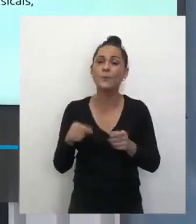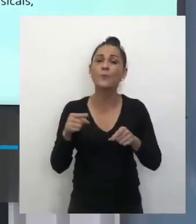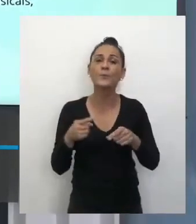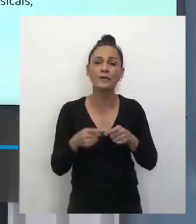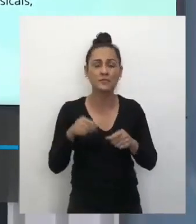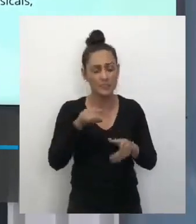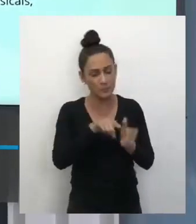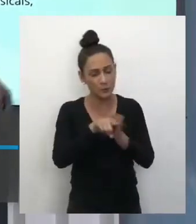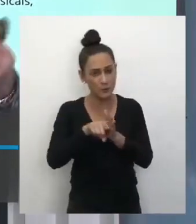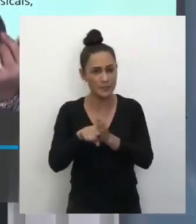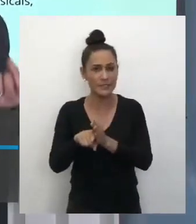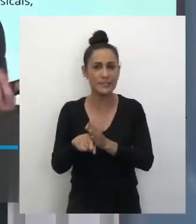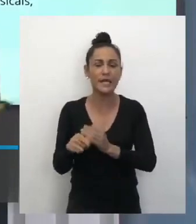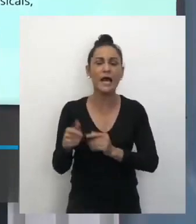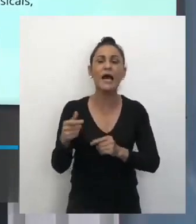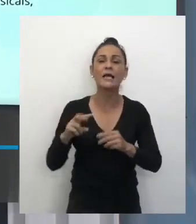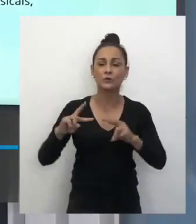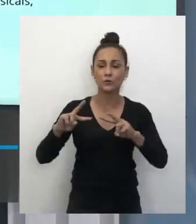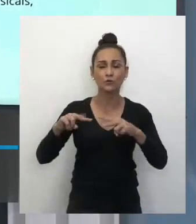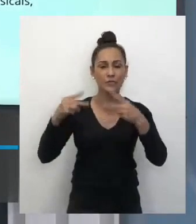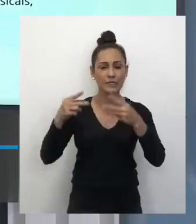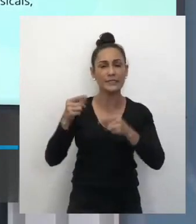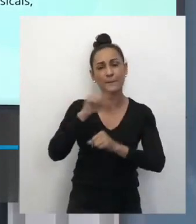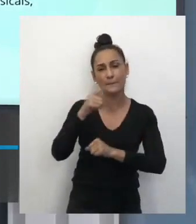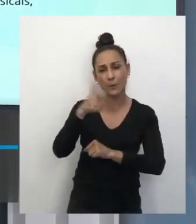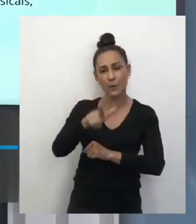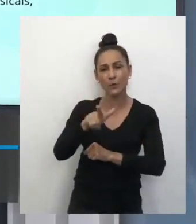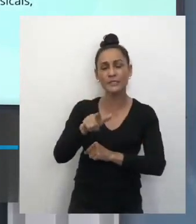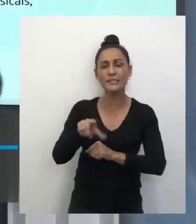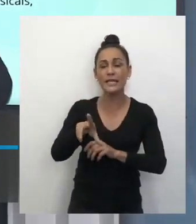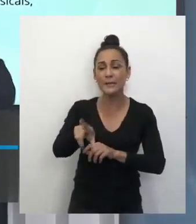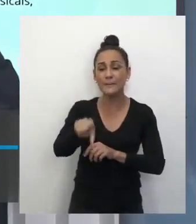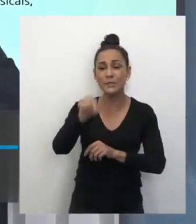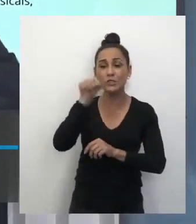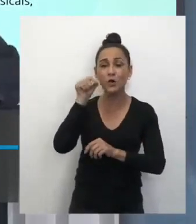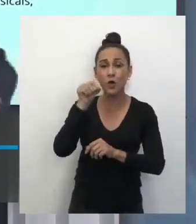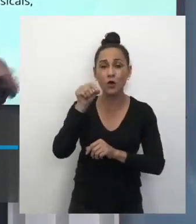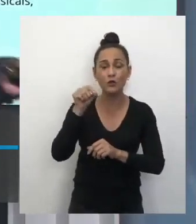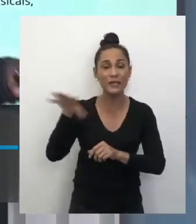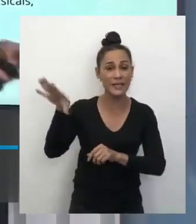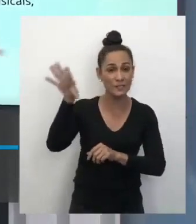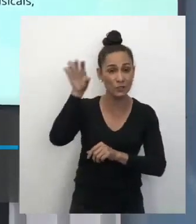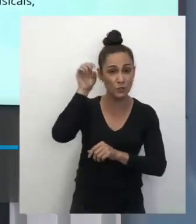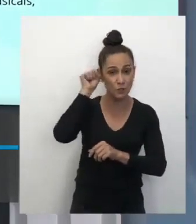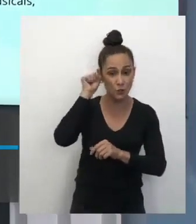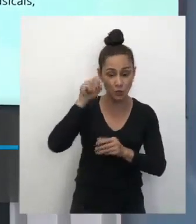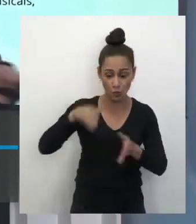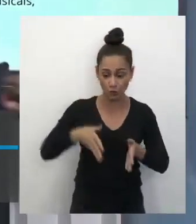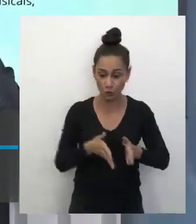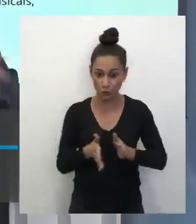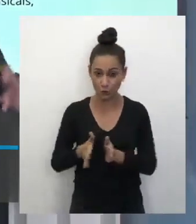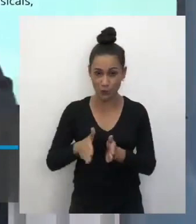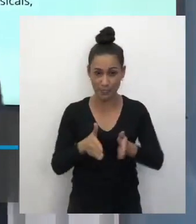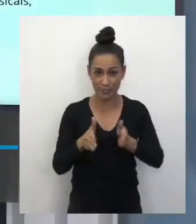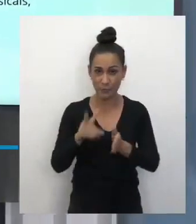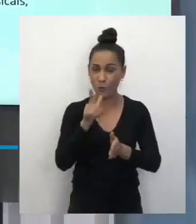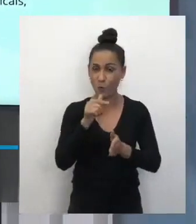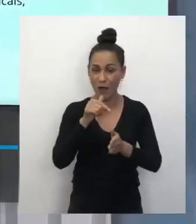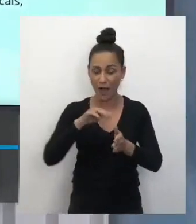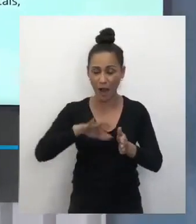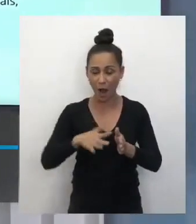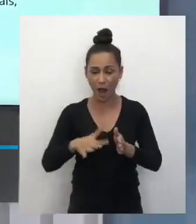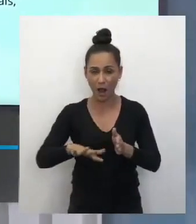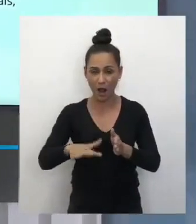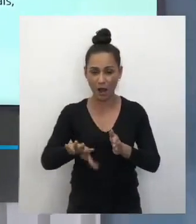pesquisadinha, tá? Então, Hermeto Pascoal, ele retira sons, né? Ele está dentro de um rio, né? Um lago, e ele